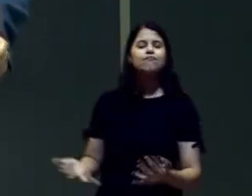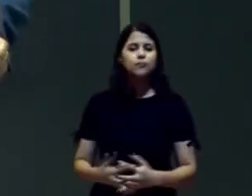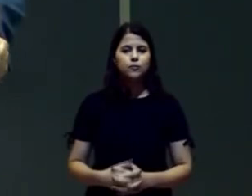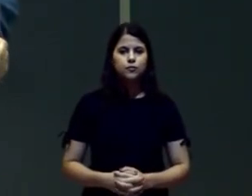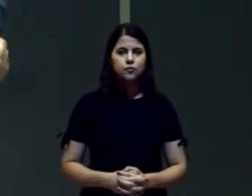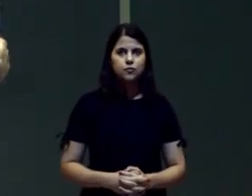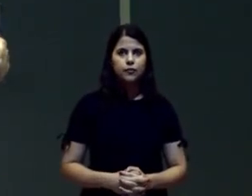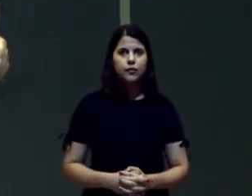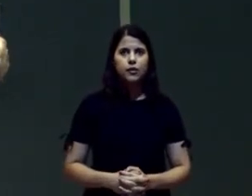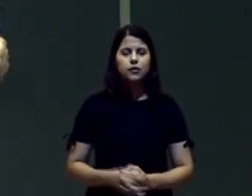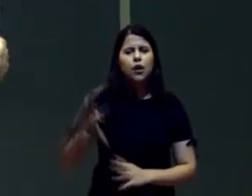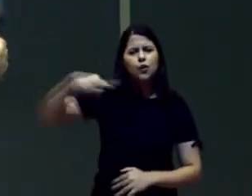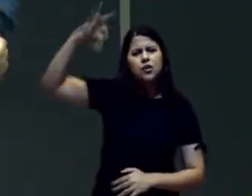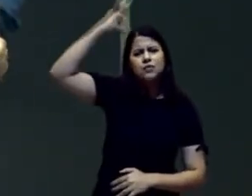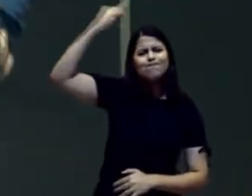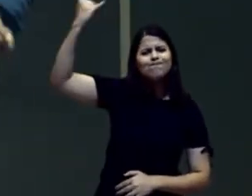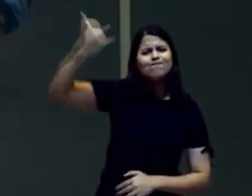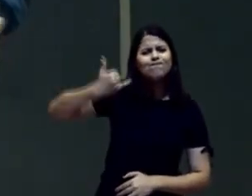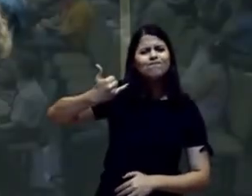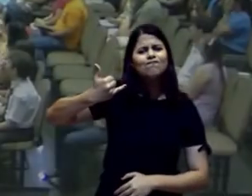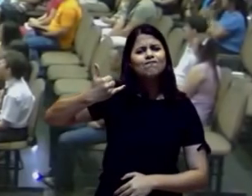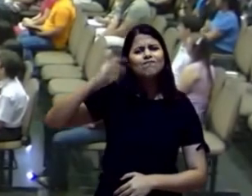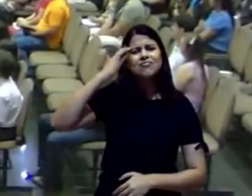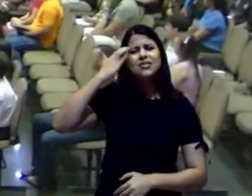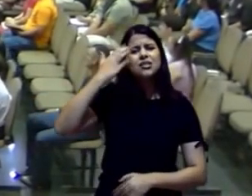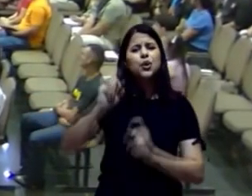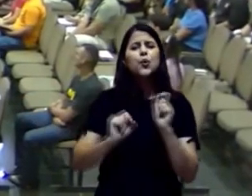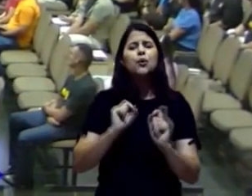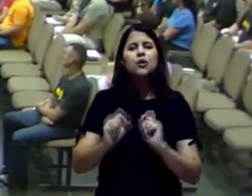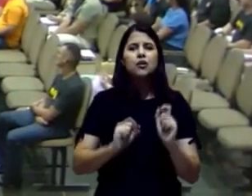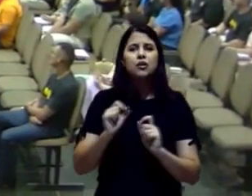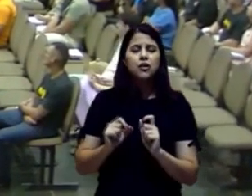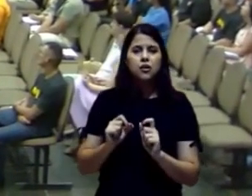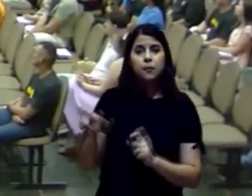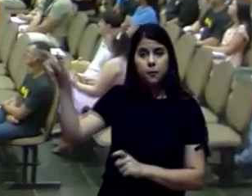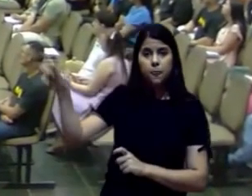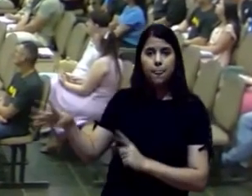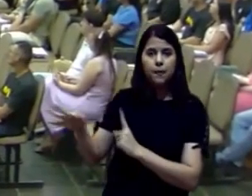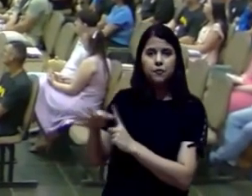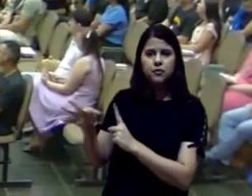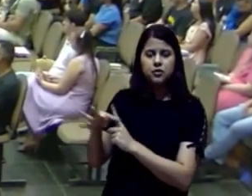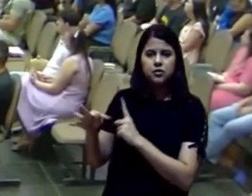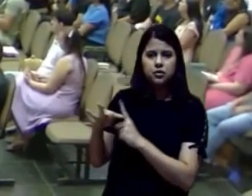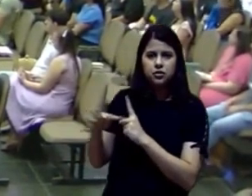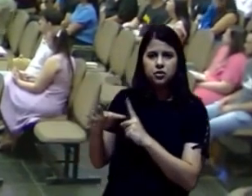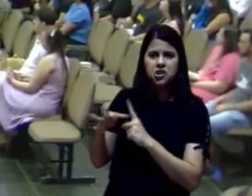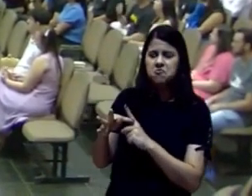Sabe o que o Espírito de Deus me faz lembrar agora e me faz entender? Timóteo não foi um tiro no escuro de